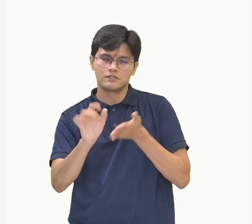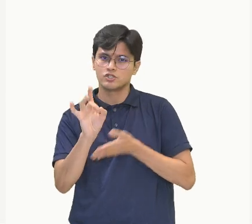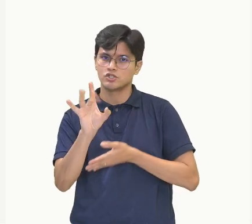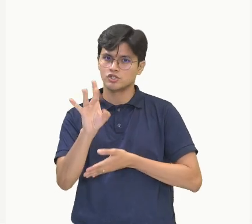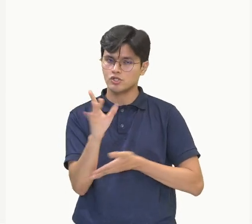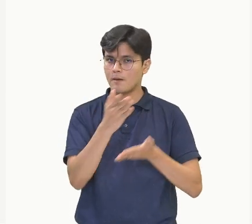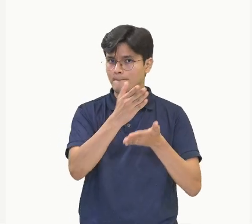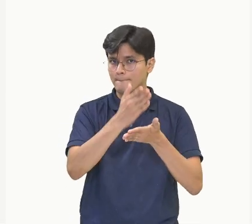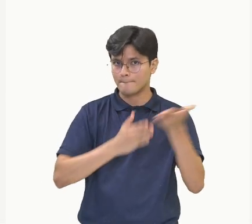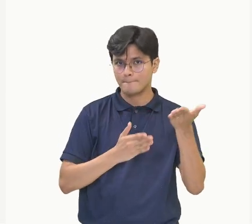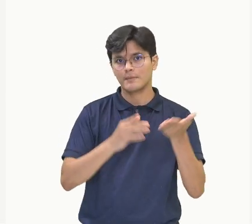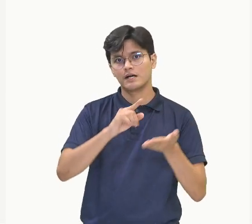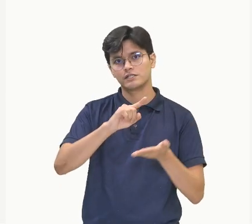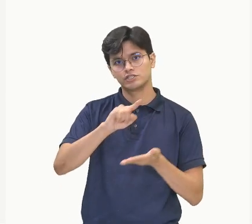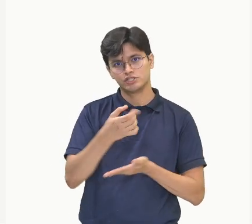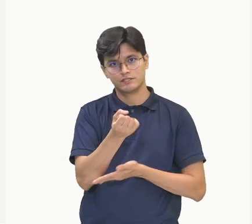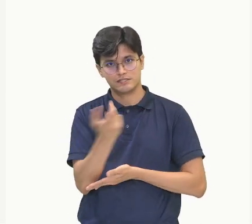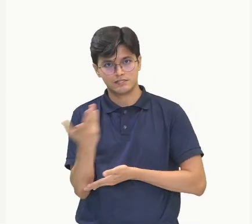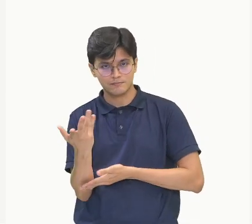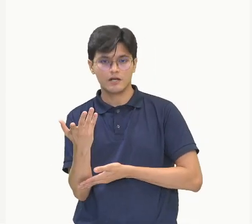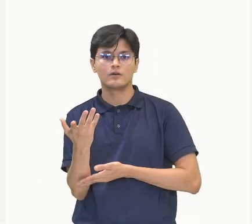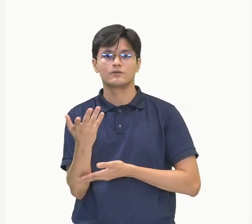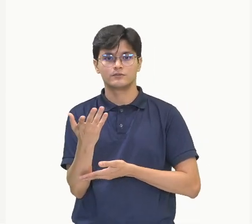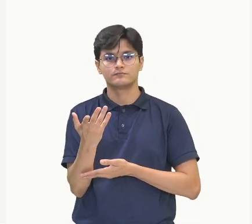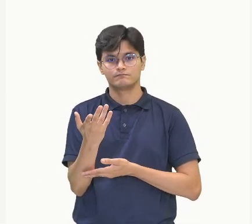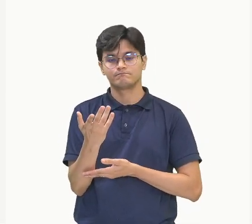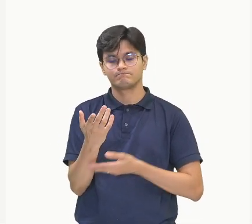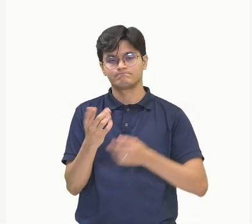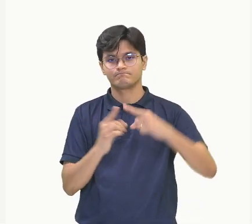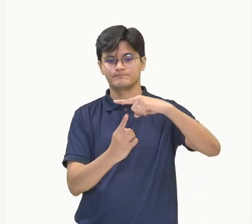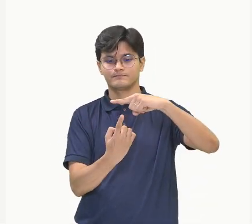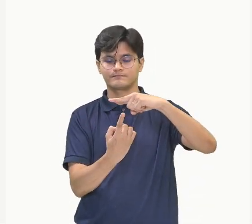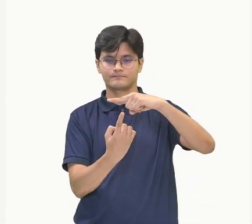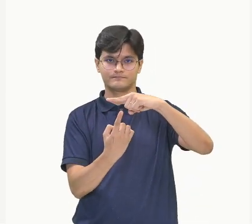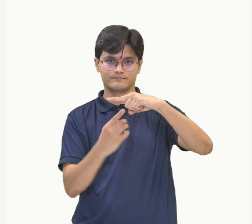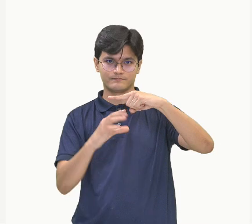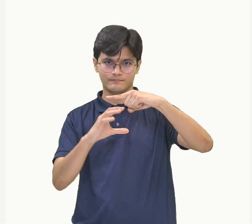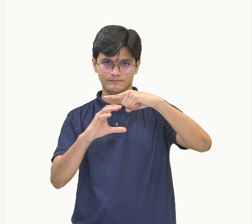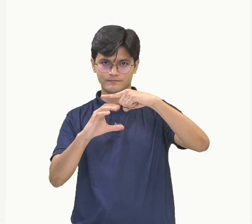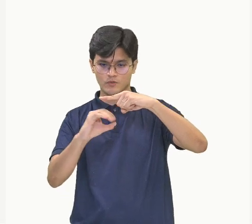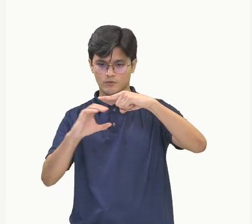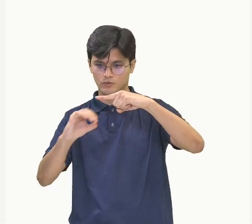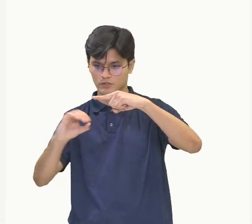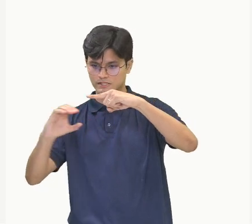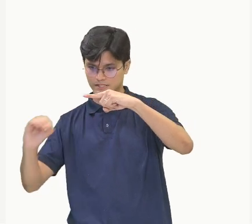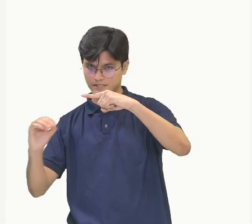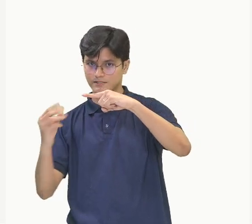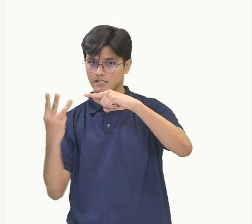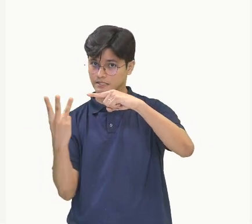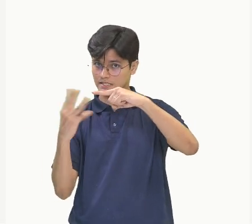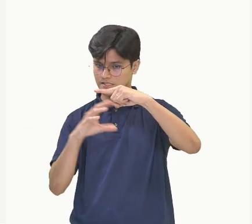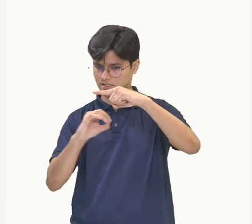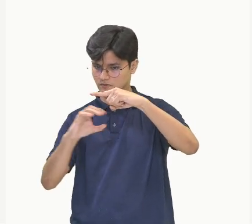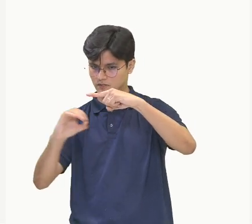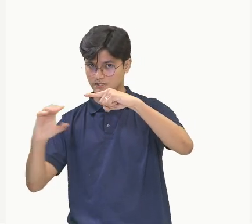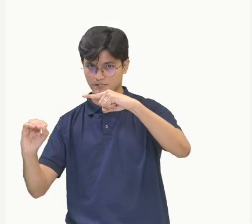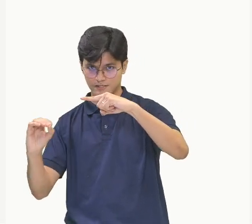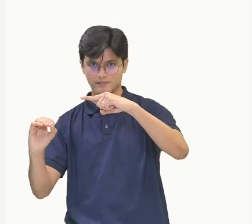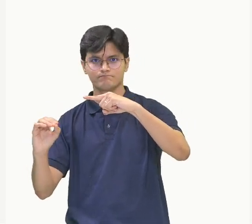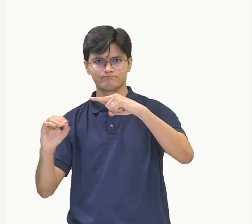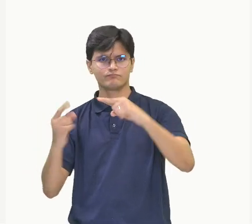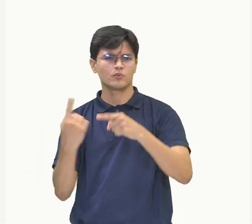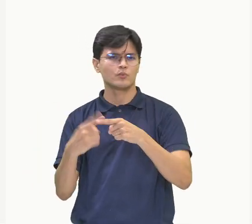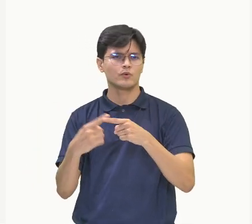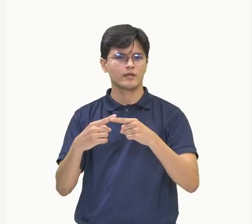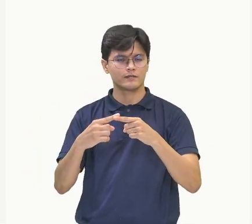números atrás da vírgula. Então, logo, no meu denominador, terá que ter 3 zeros. Ok, professor, entendi que vai ter que ter 3